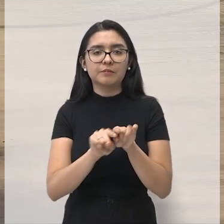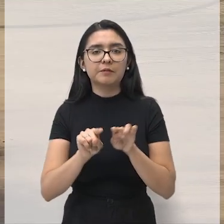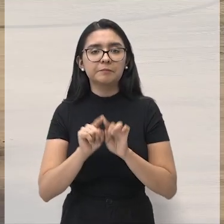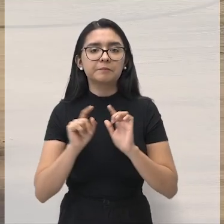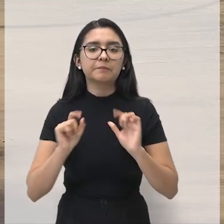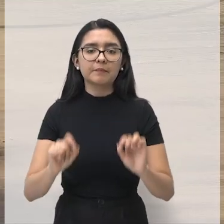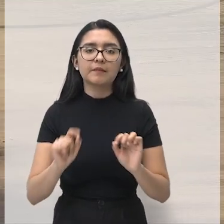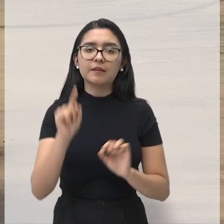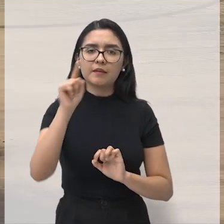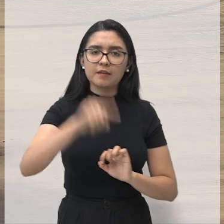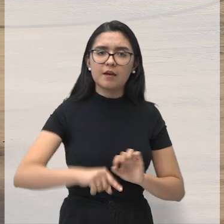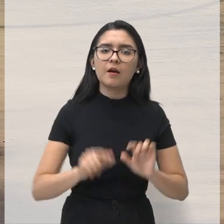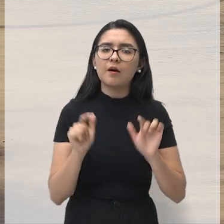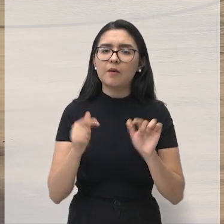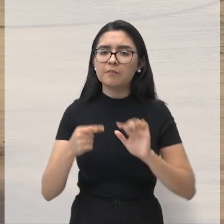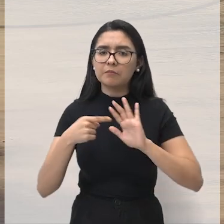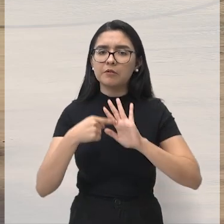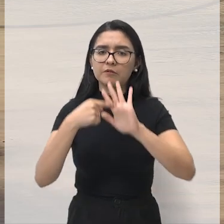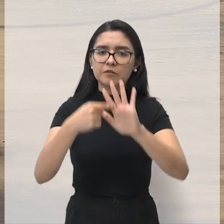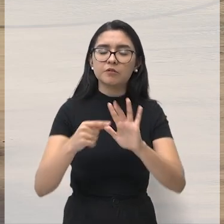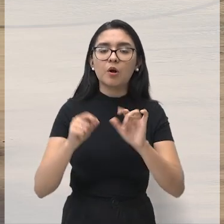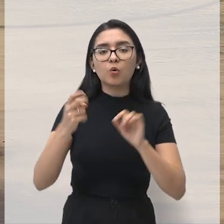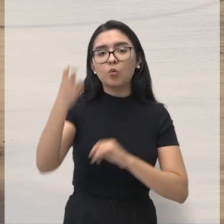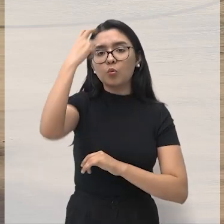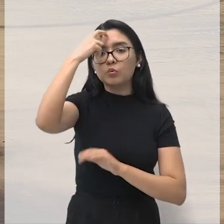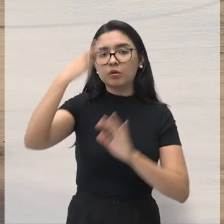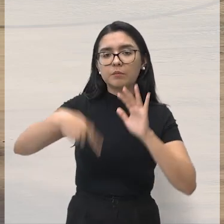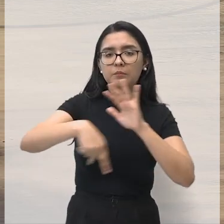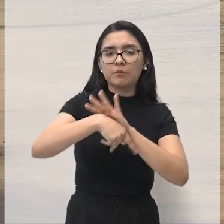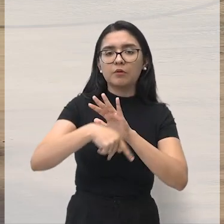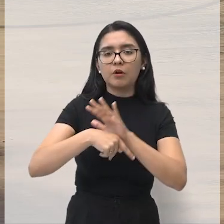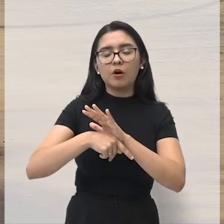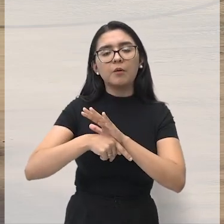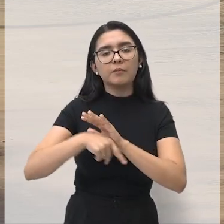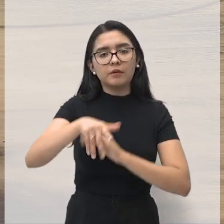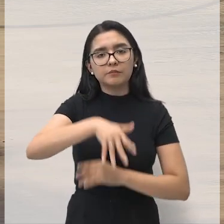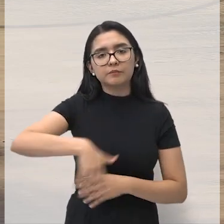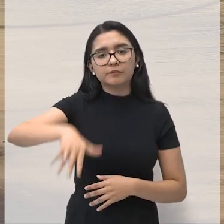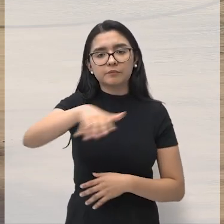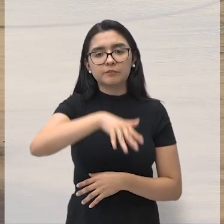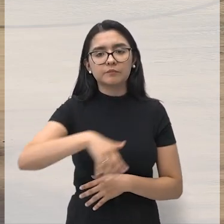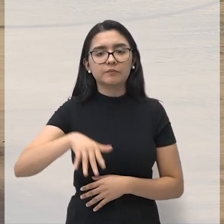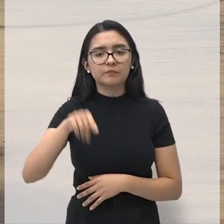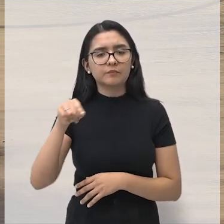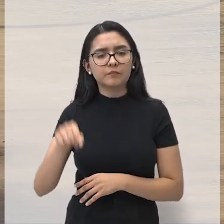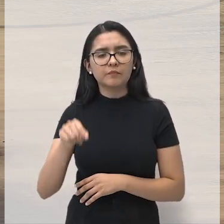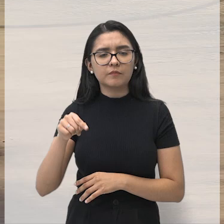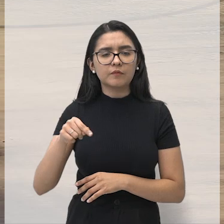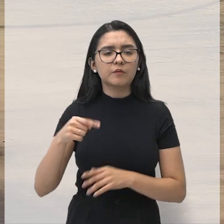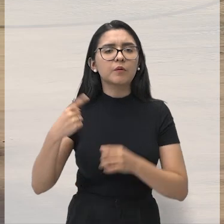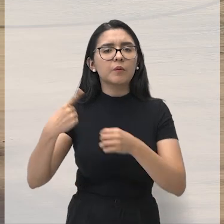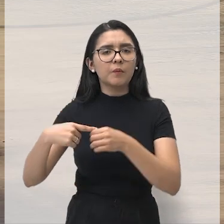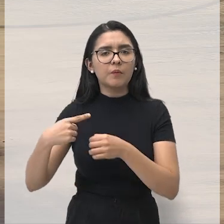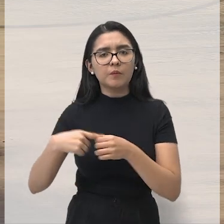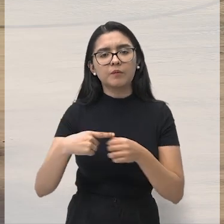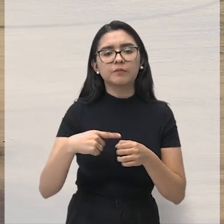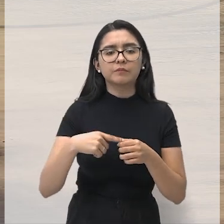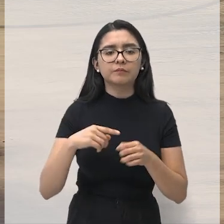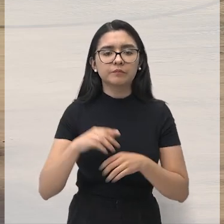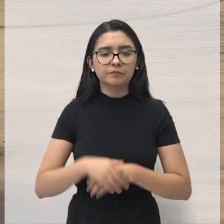E é uma manifestação do local, especificamente ali da Cachoeira do Arari,